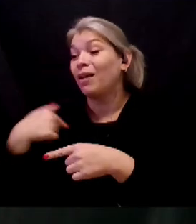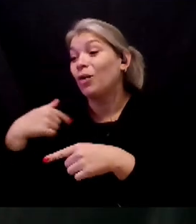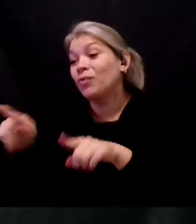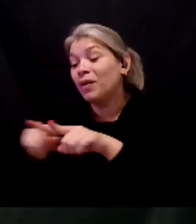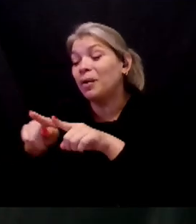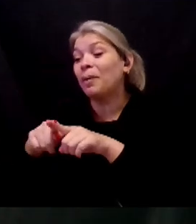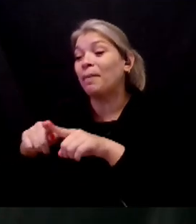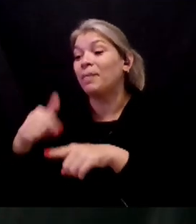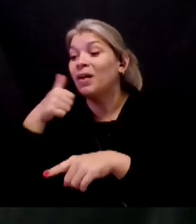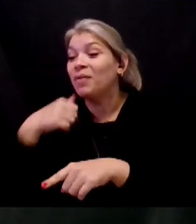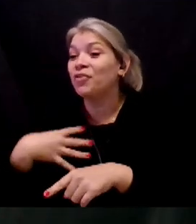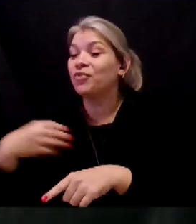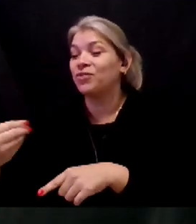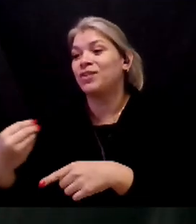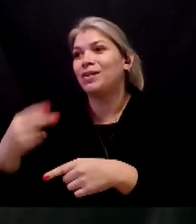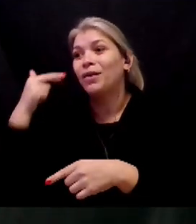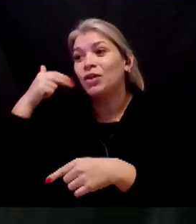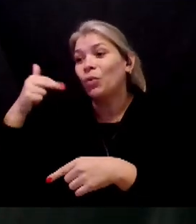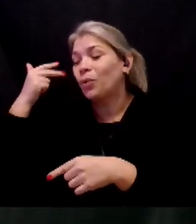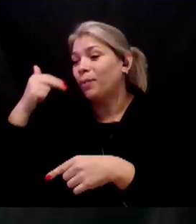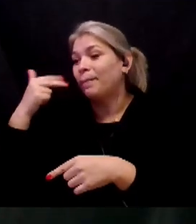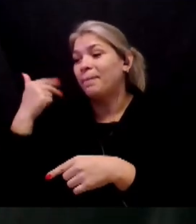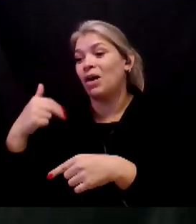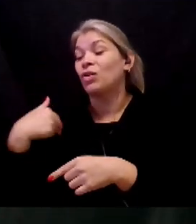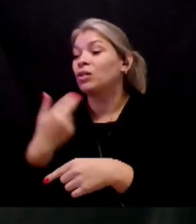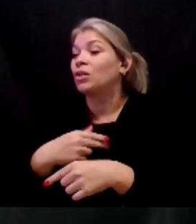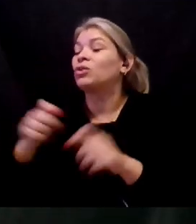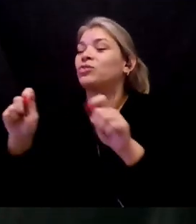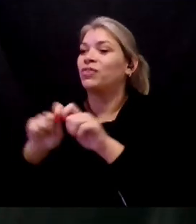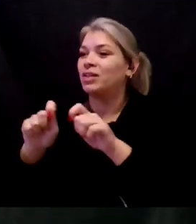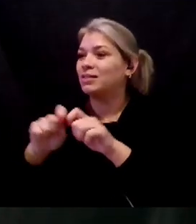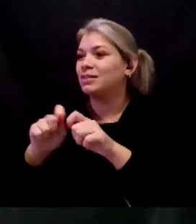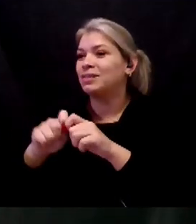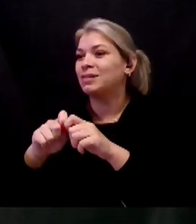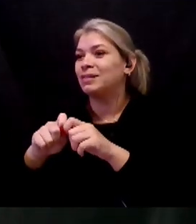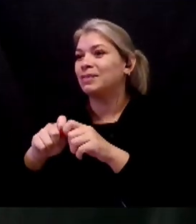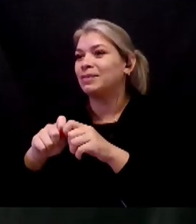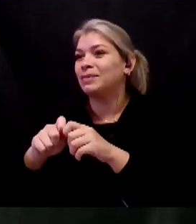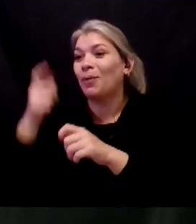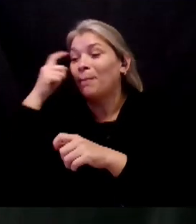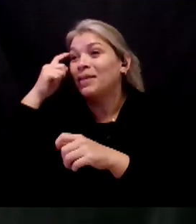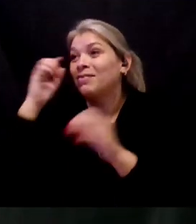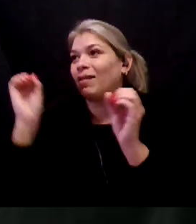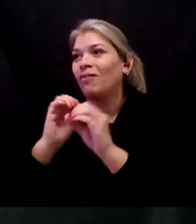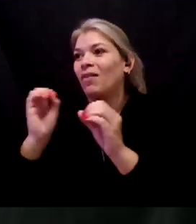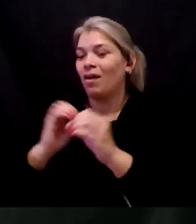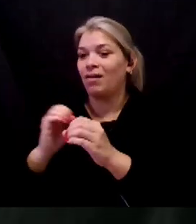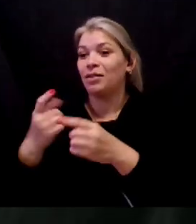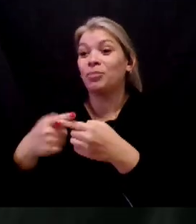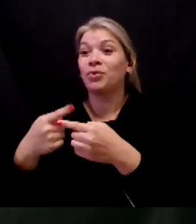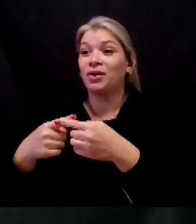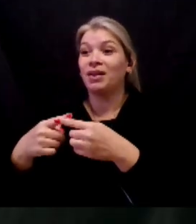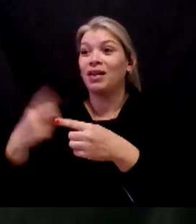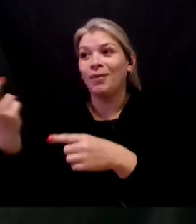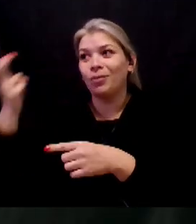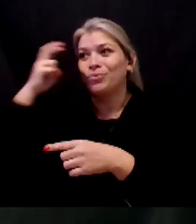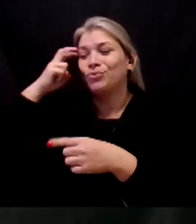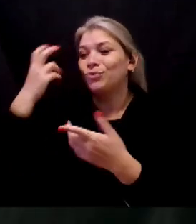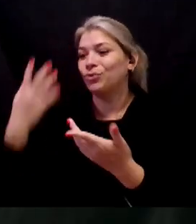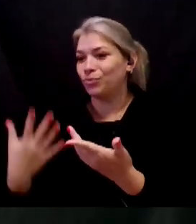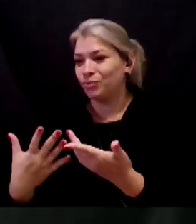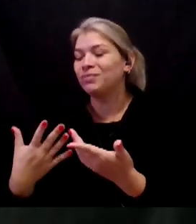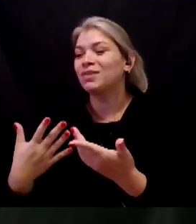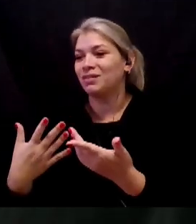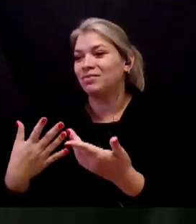e é natural, a gente faz no inconsciente, porque aí vem aquela questão da cultura, né, da cultura que você estava dizendo,